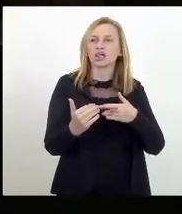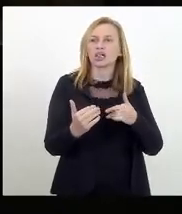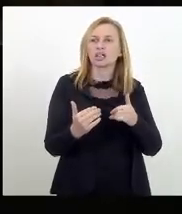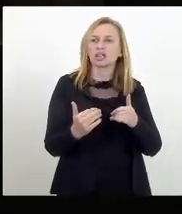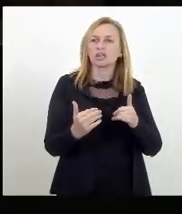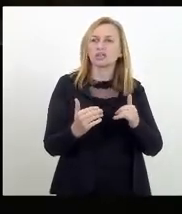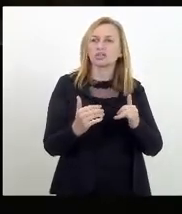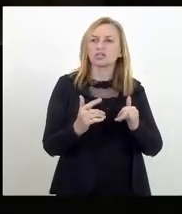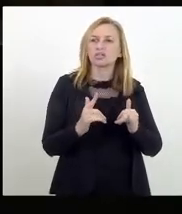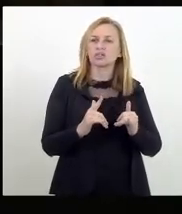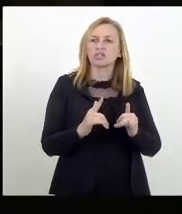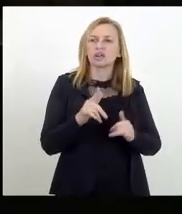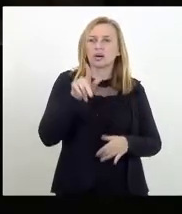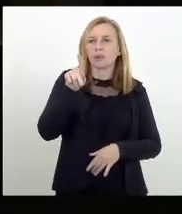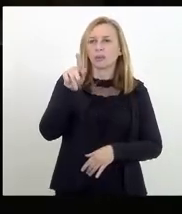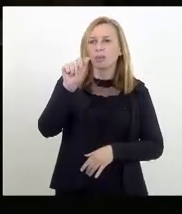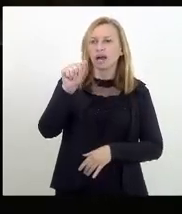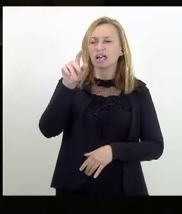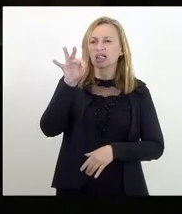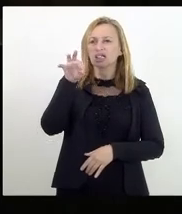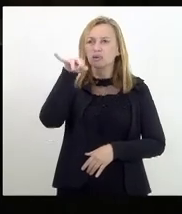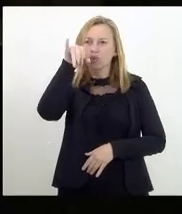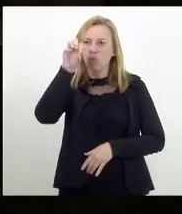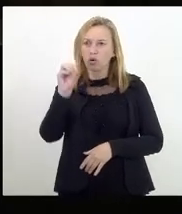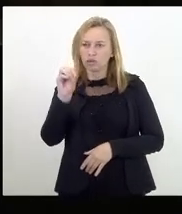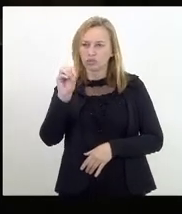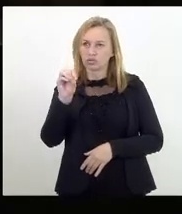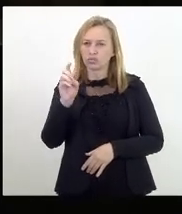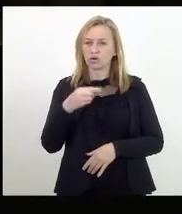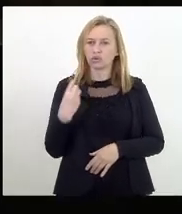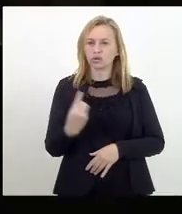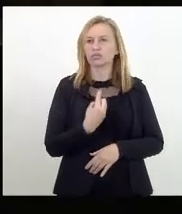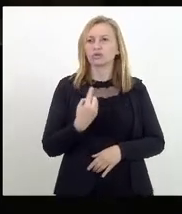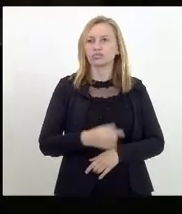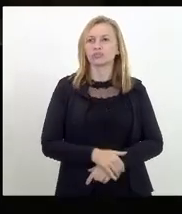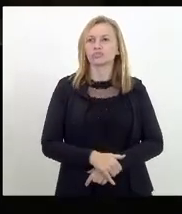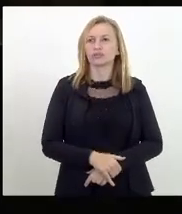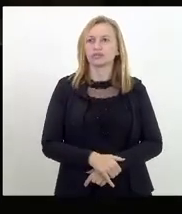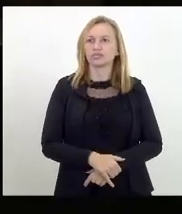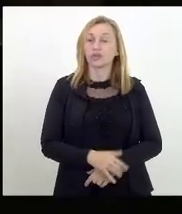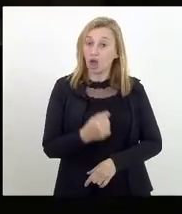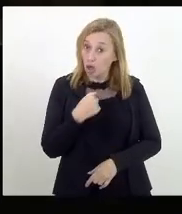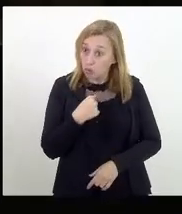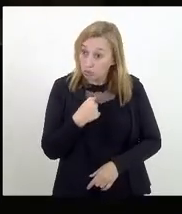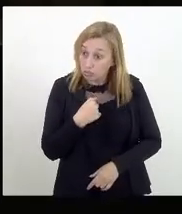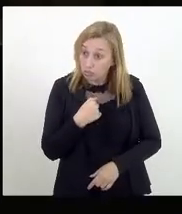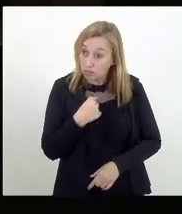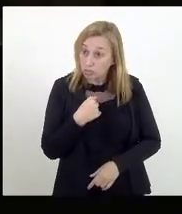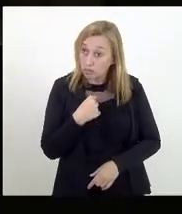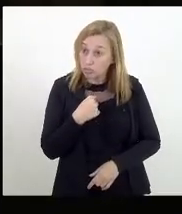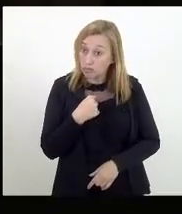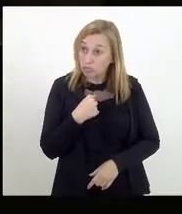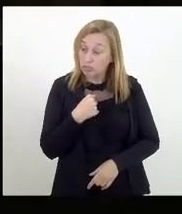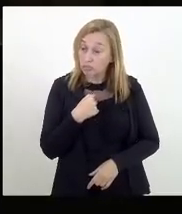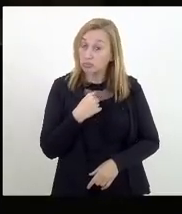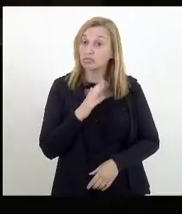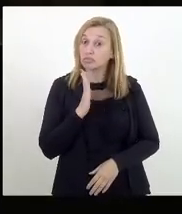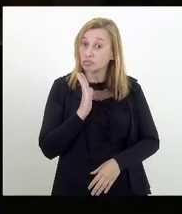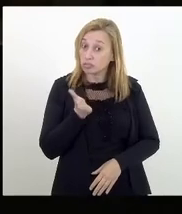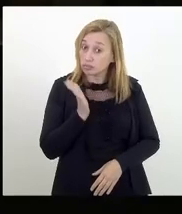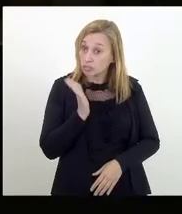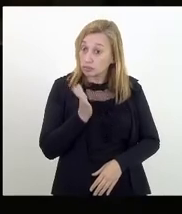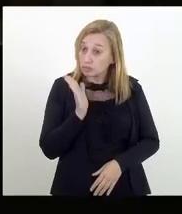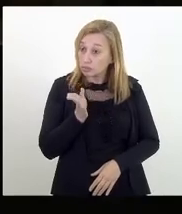a edificação do nosso patrimônio e eu e já